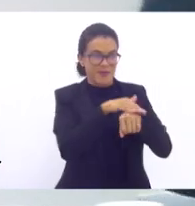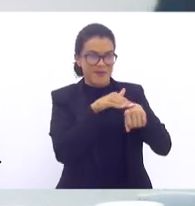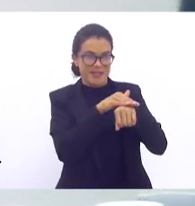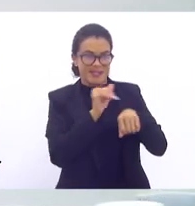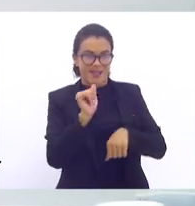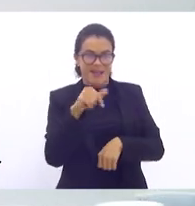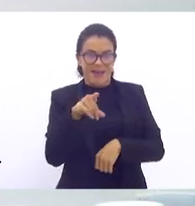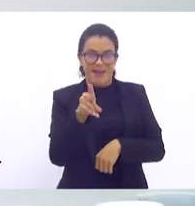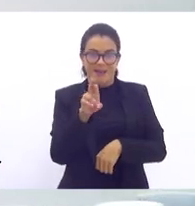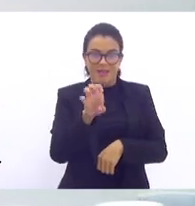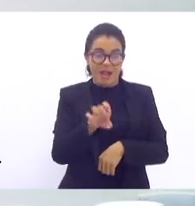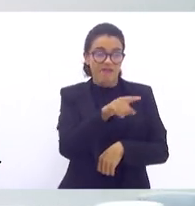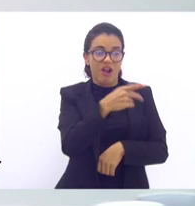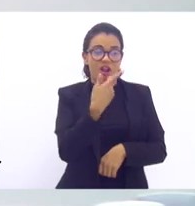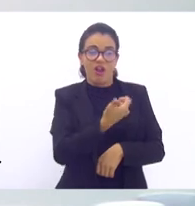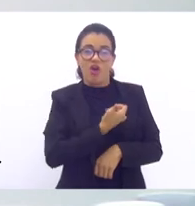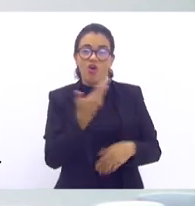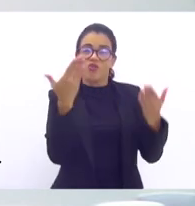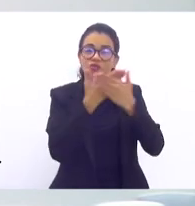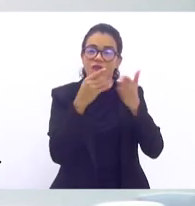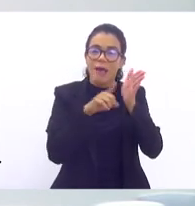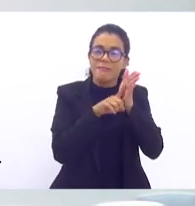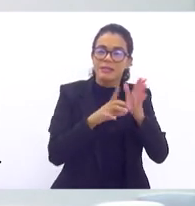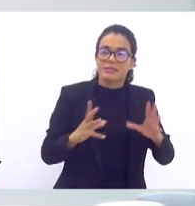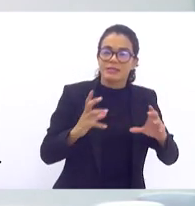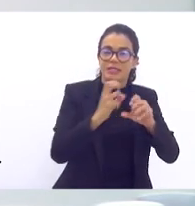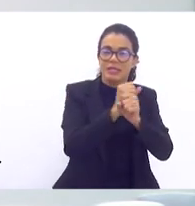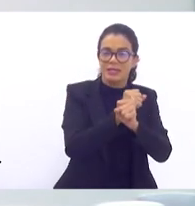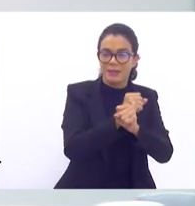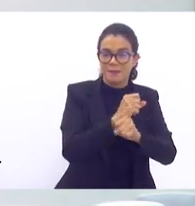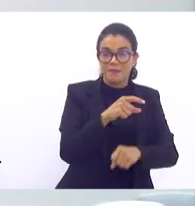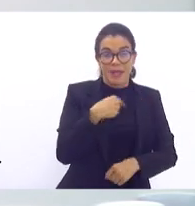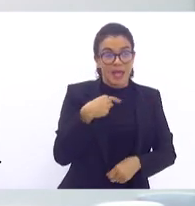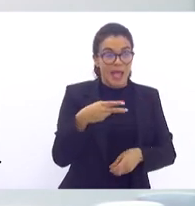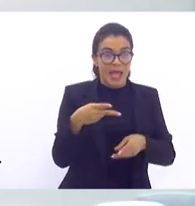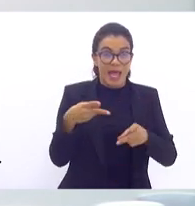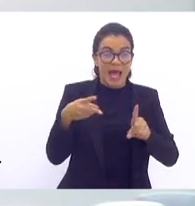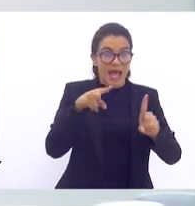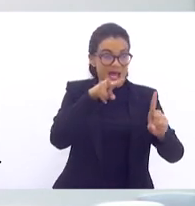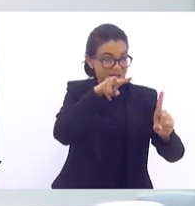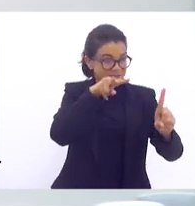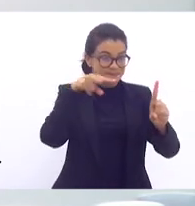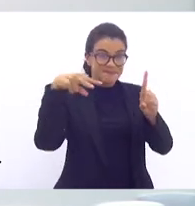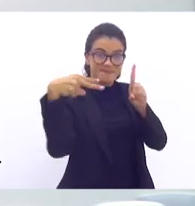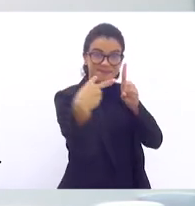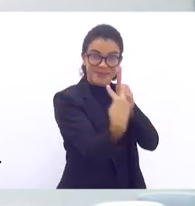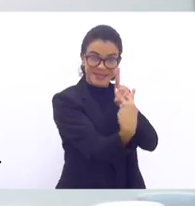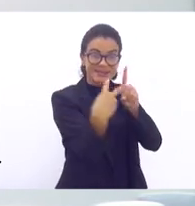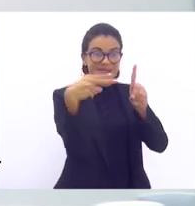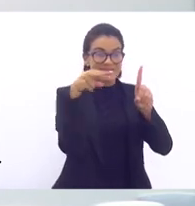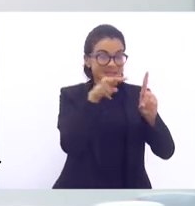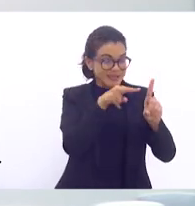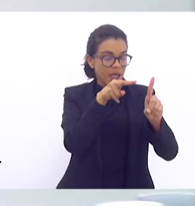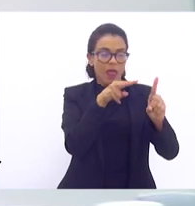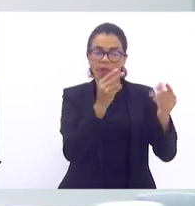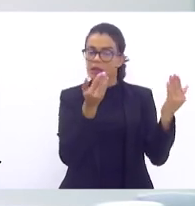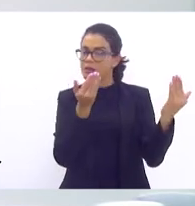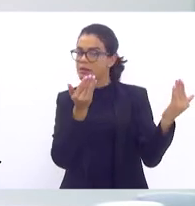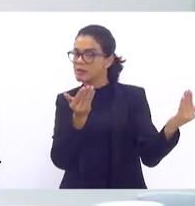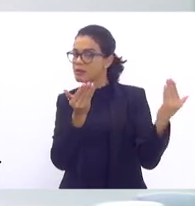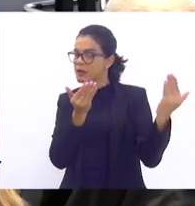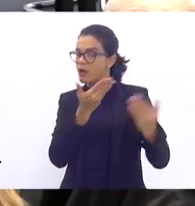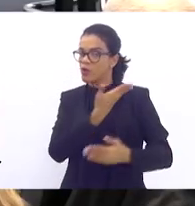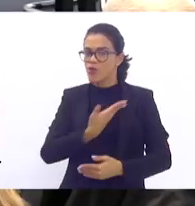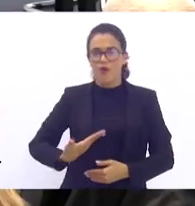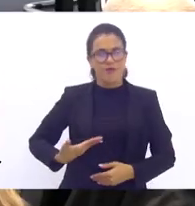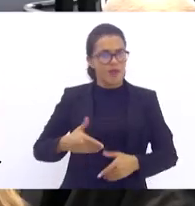André o André falou eu não tinha visto a pesquisa toda mas ele falou a percepção das pessoas e a desconfiança do governo